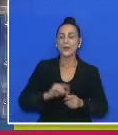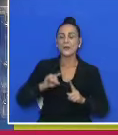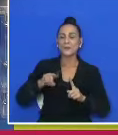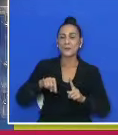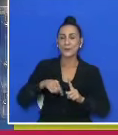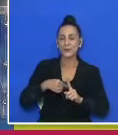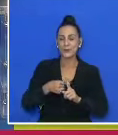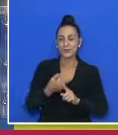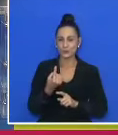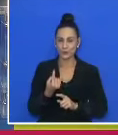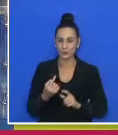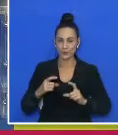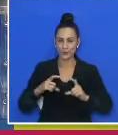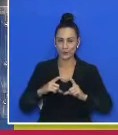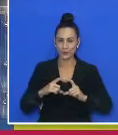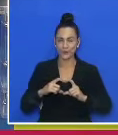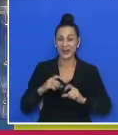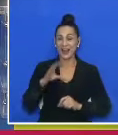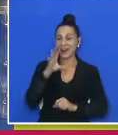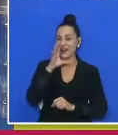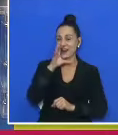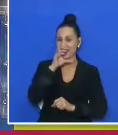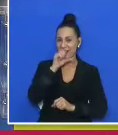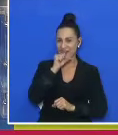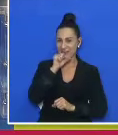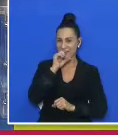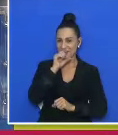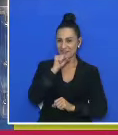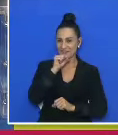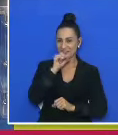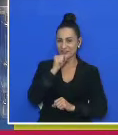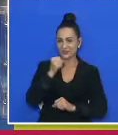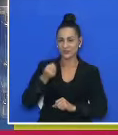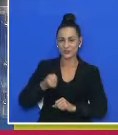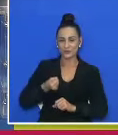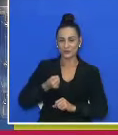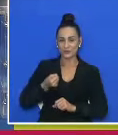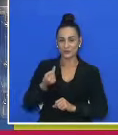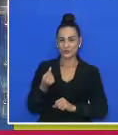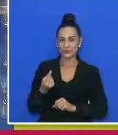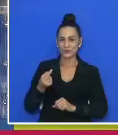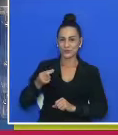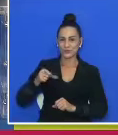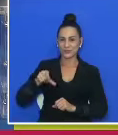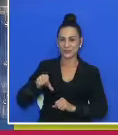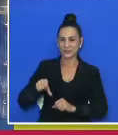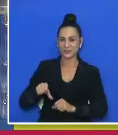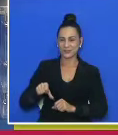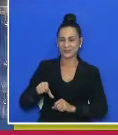Mais uma bola chegando. Laranja, número 19. Laranja, 19.